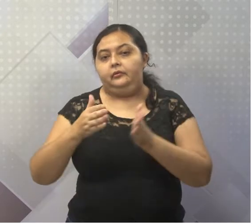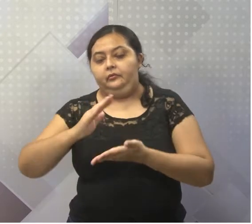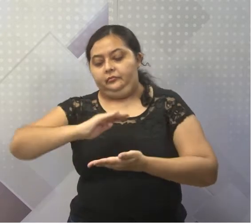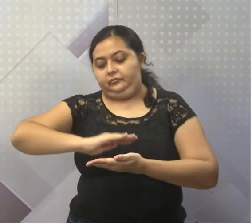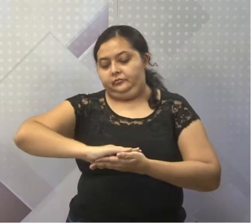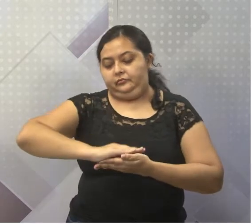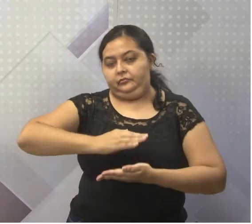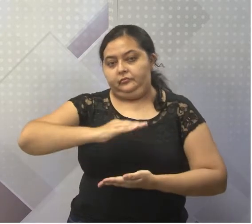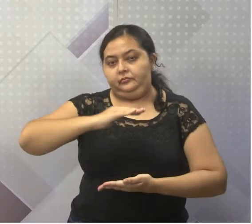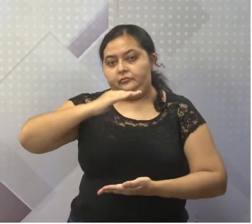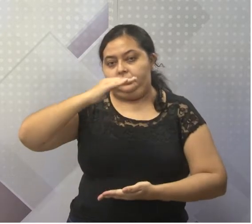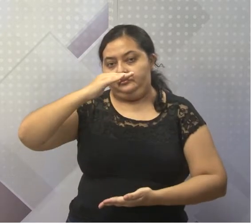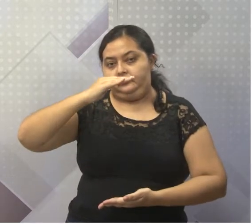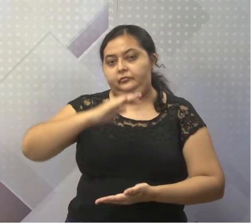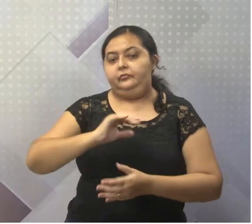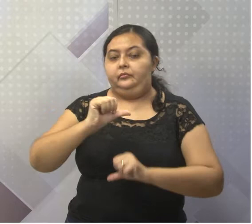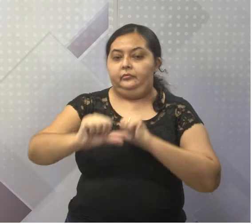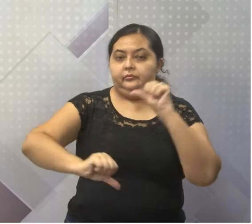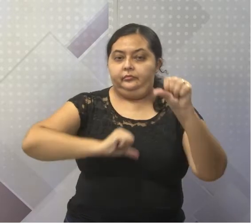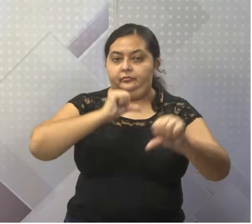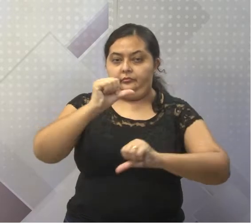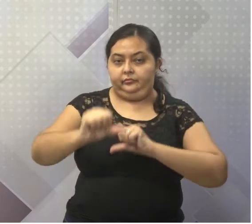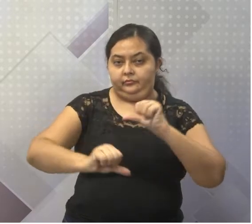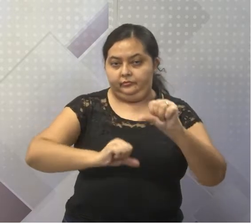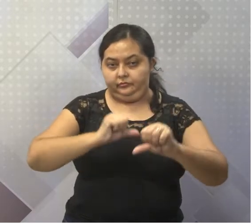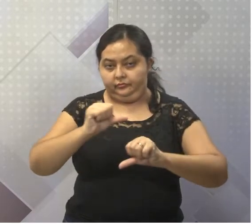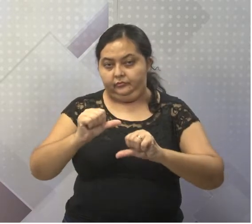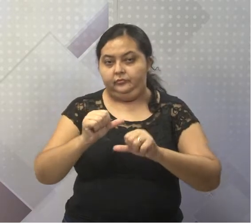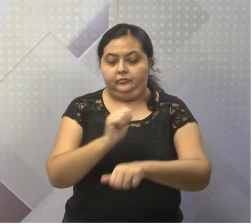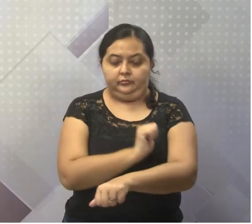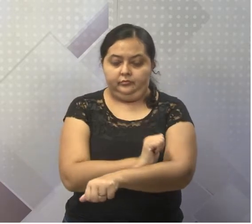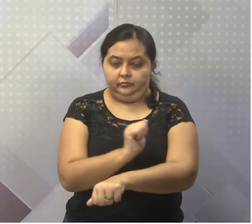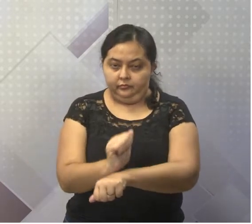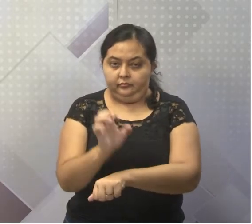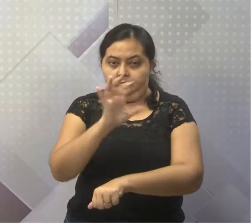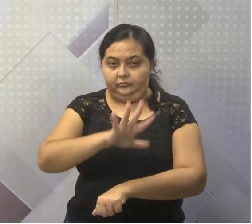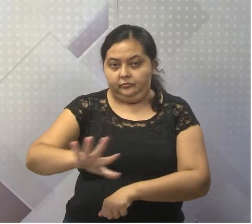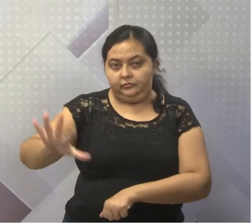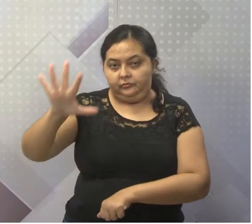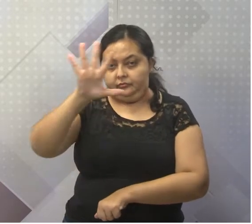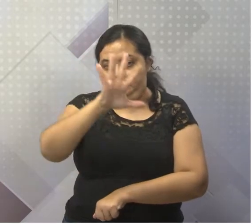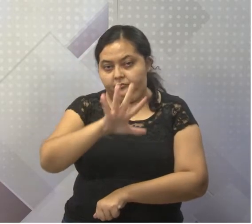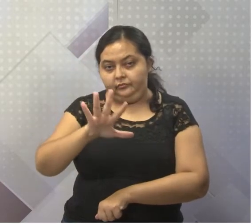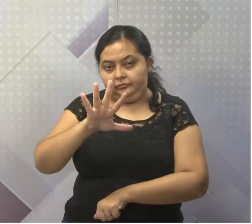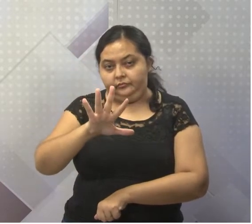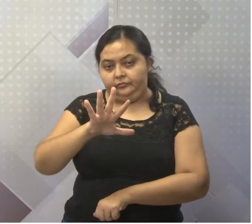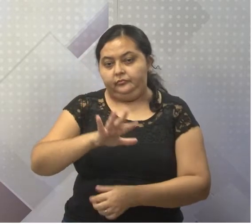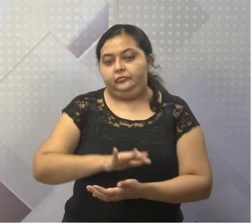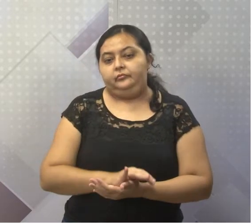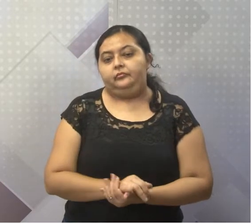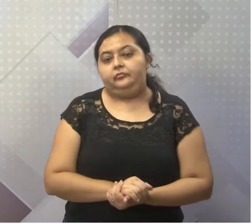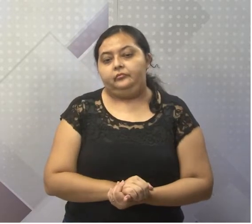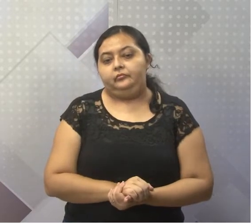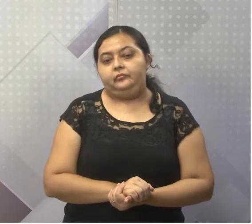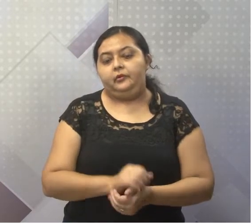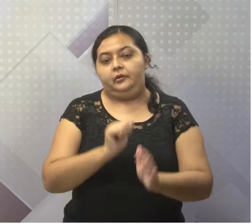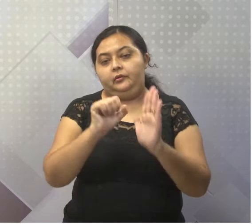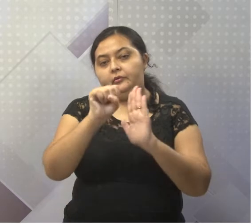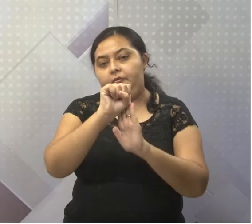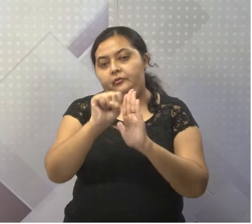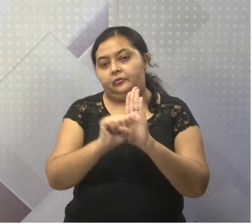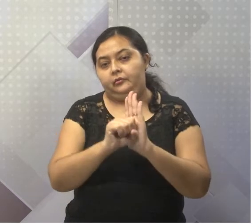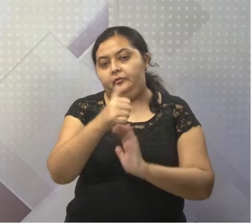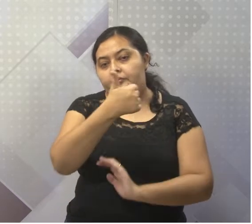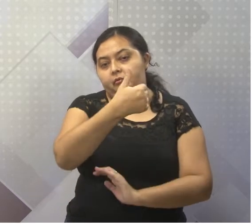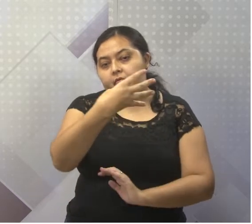renascimento que transformará todo o panorama artístico Europeu referem-se também a todo o século